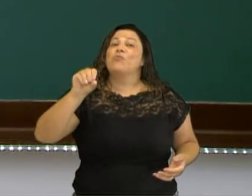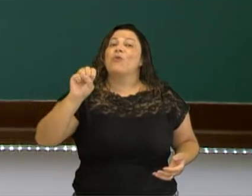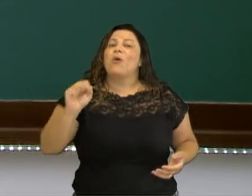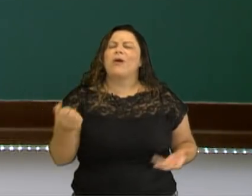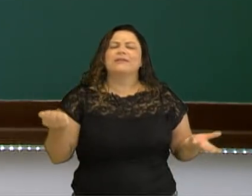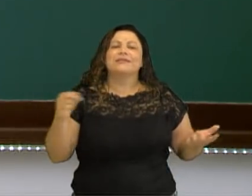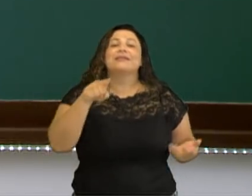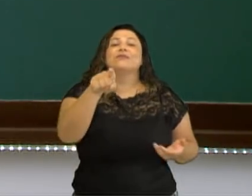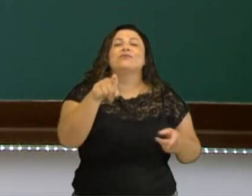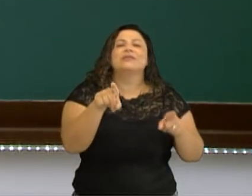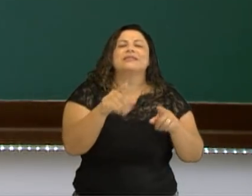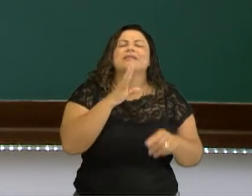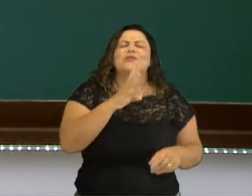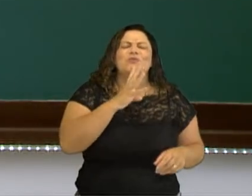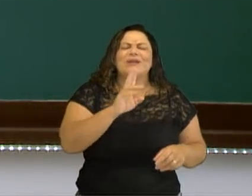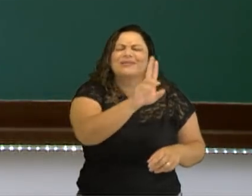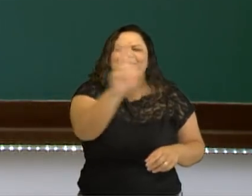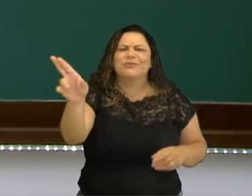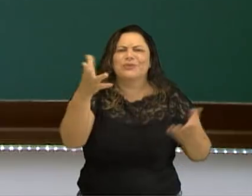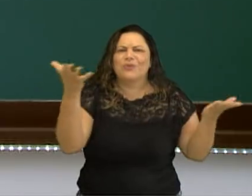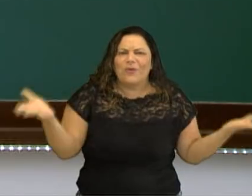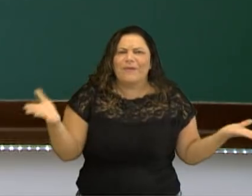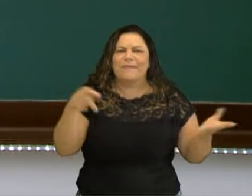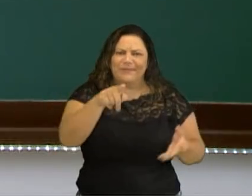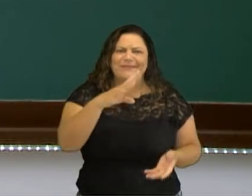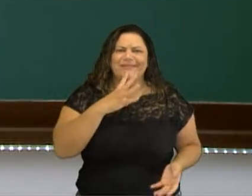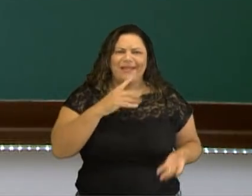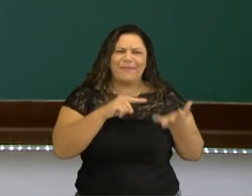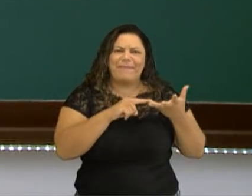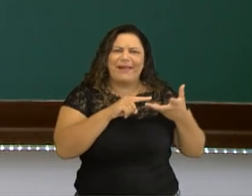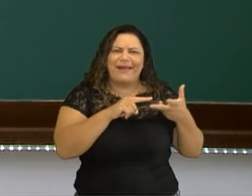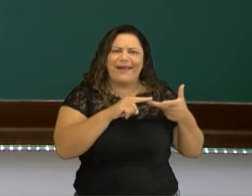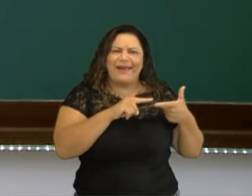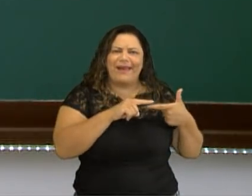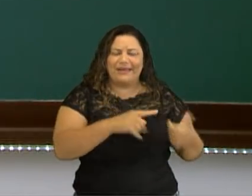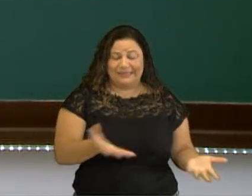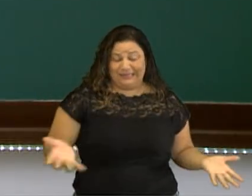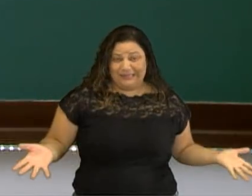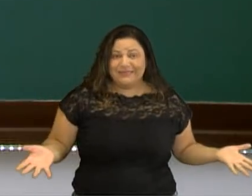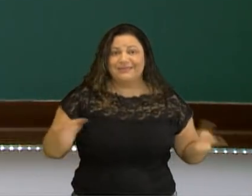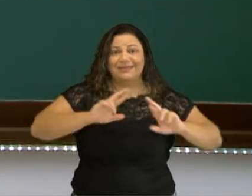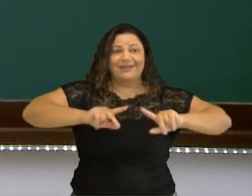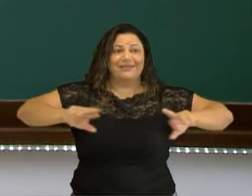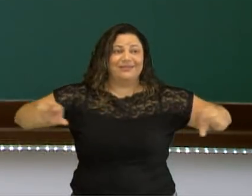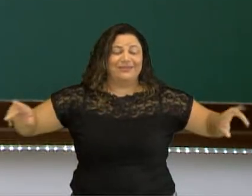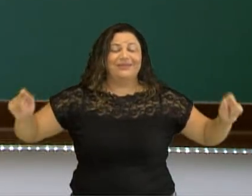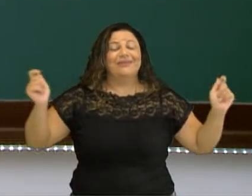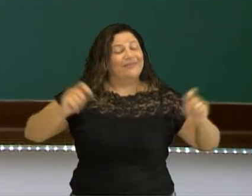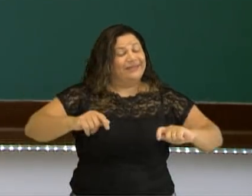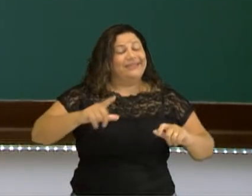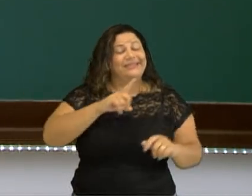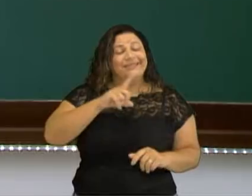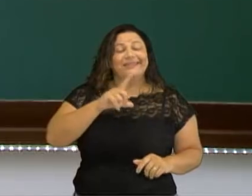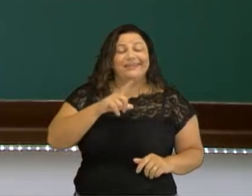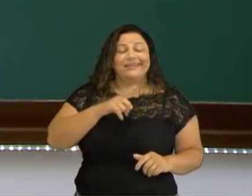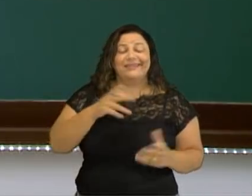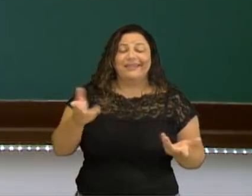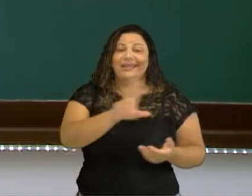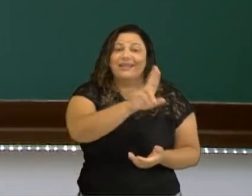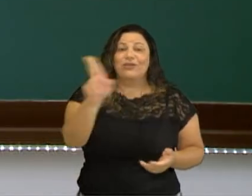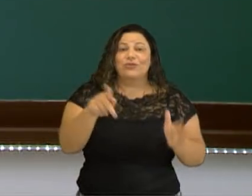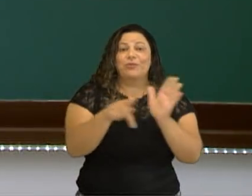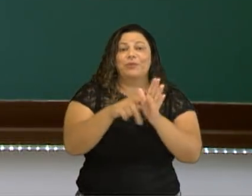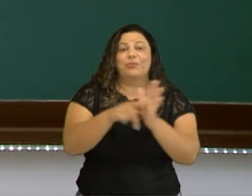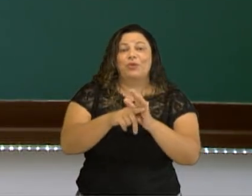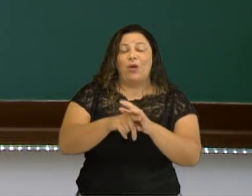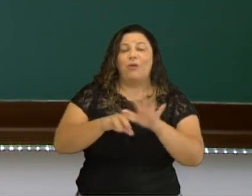que nome? Tem mais algum nome que você conhece ela? Essas diferenças que a gente tem aqui são nomes